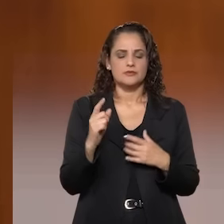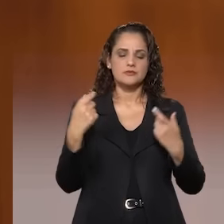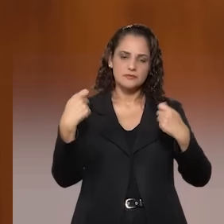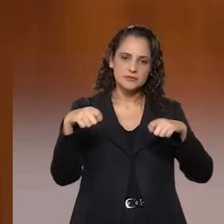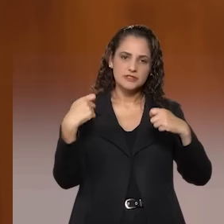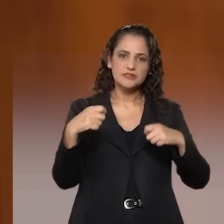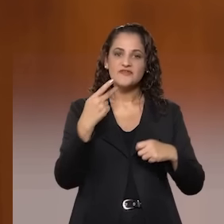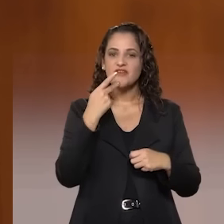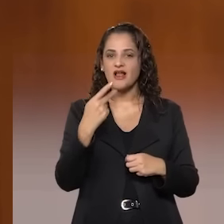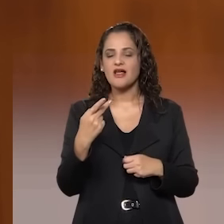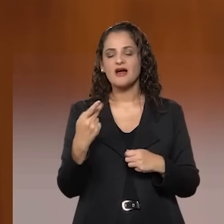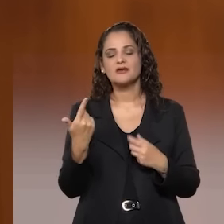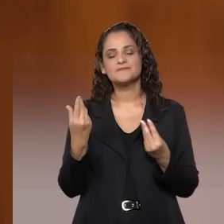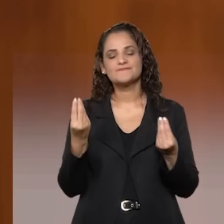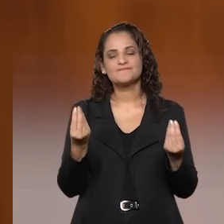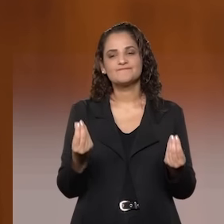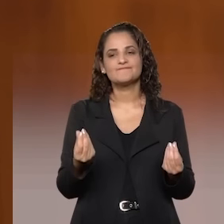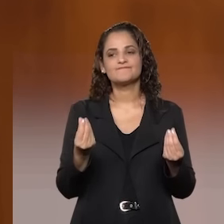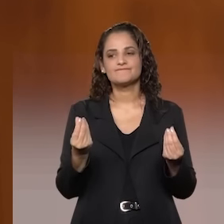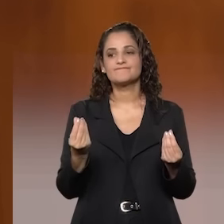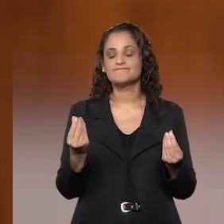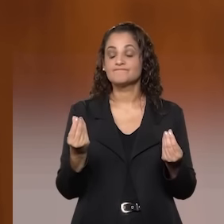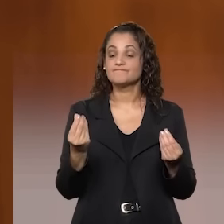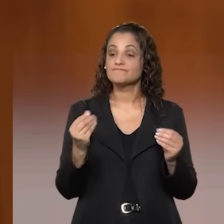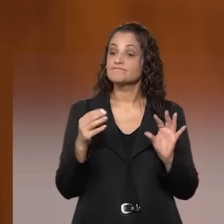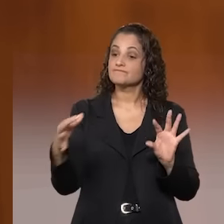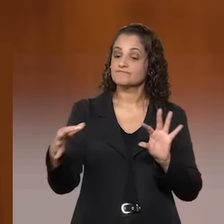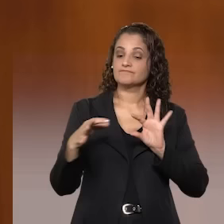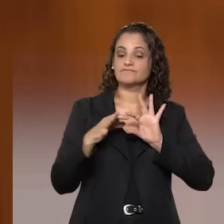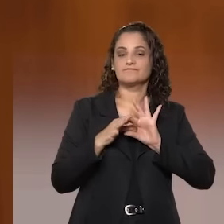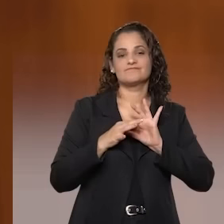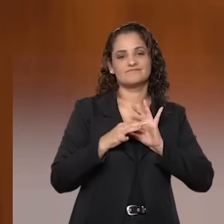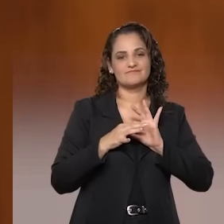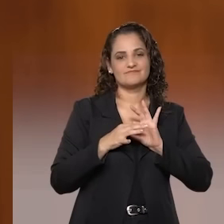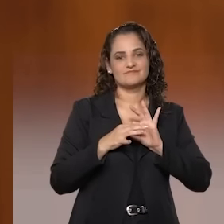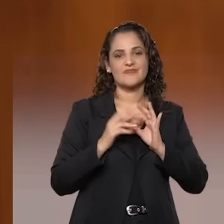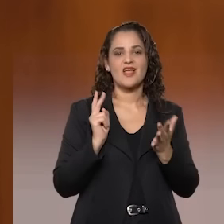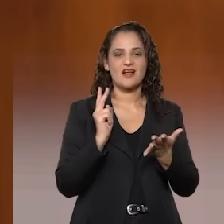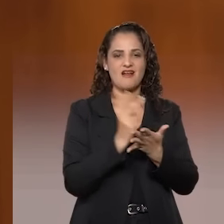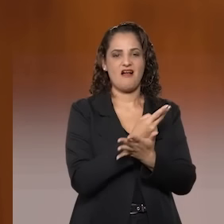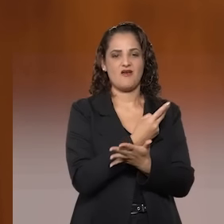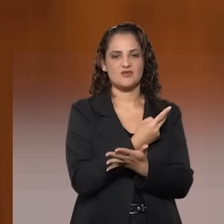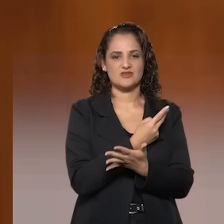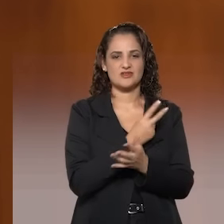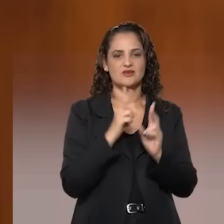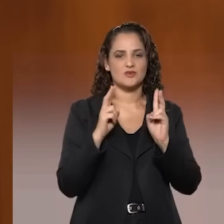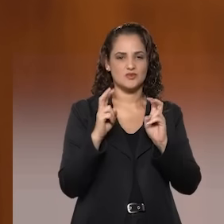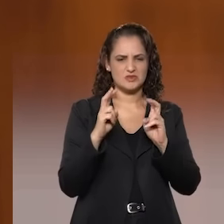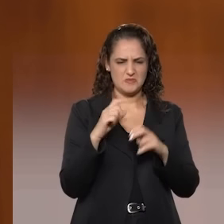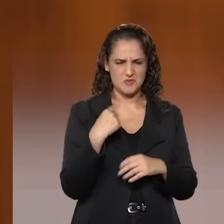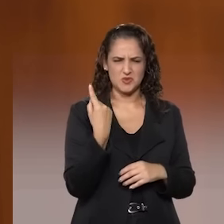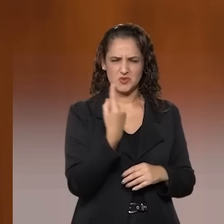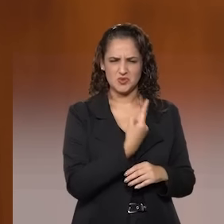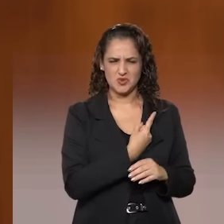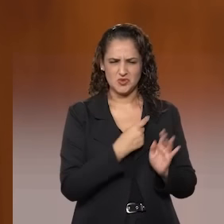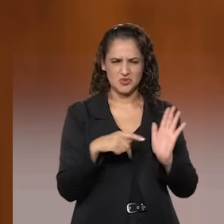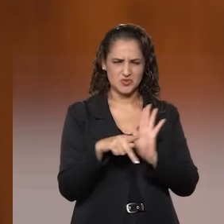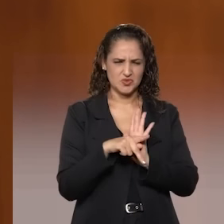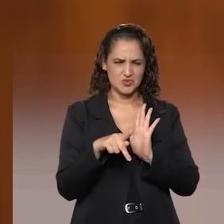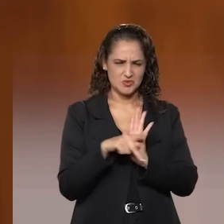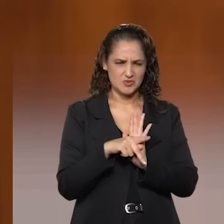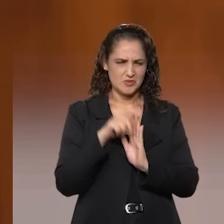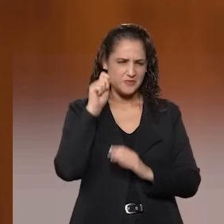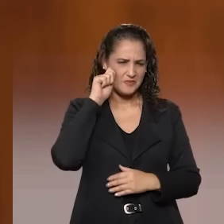trazer a outra parte para ser aliada à causa que não é Nossa a questão da negritude a questão da